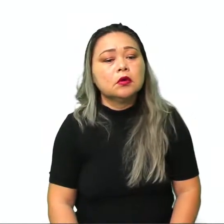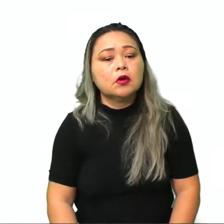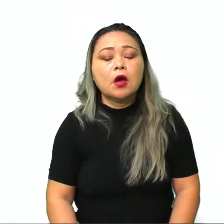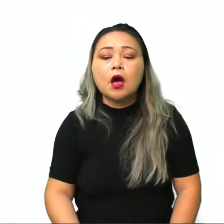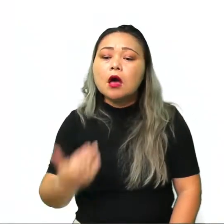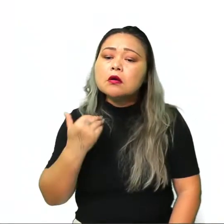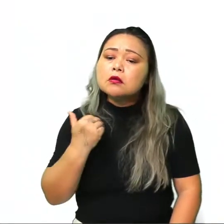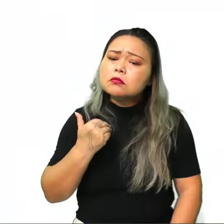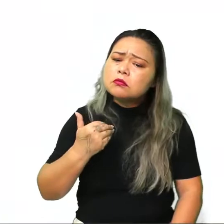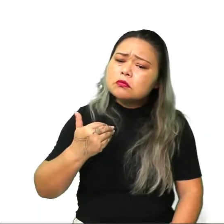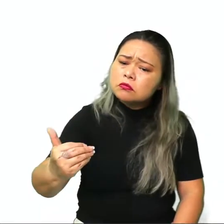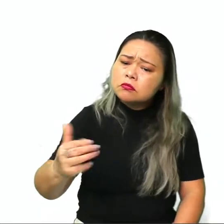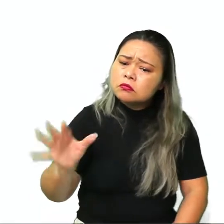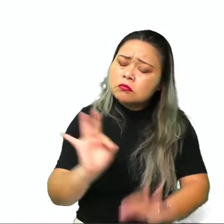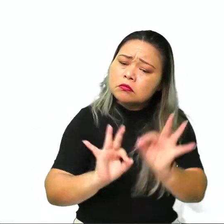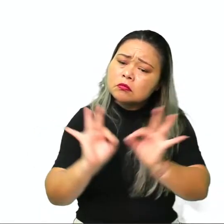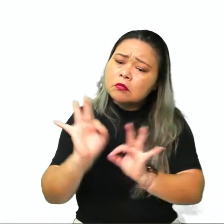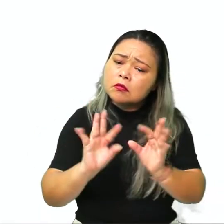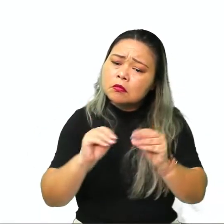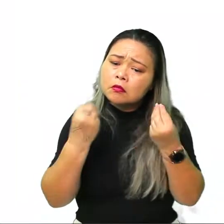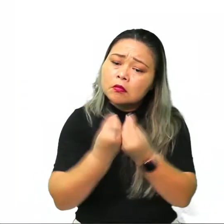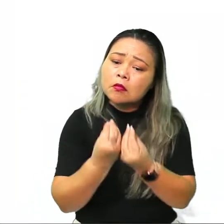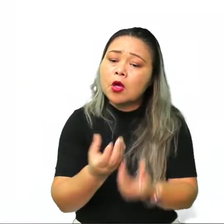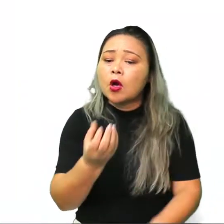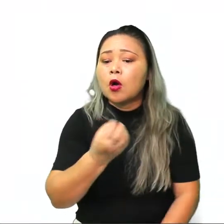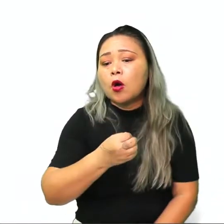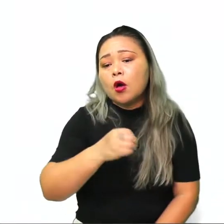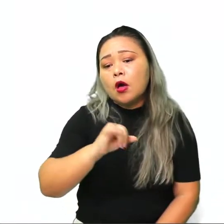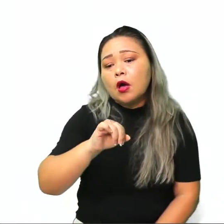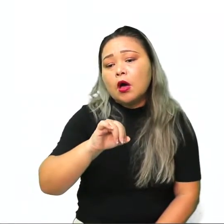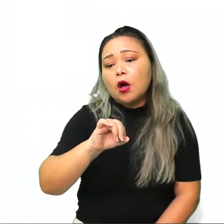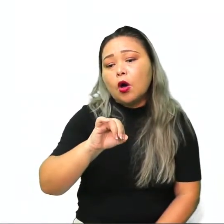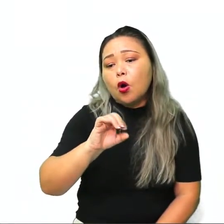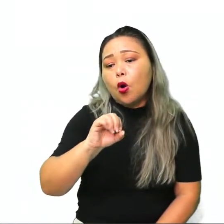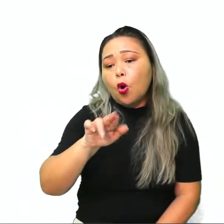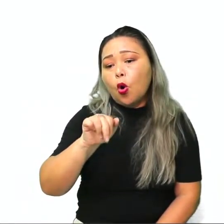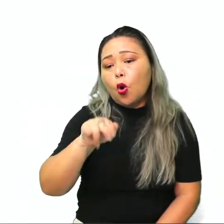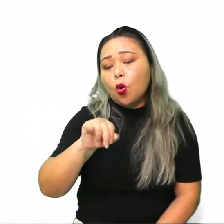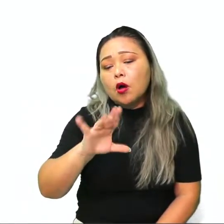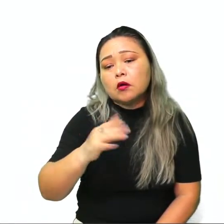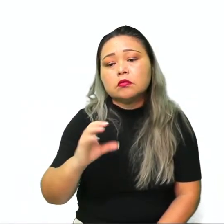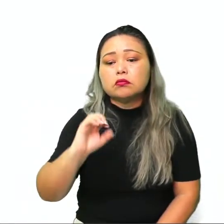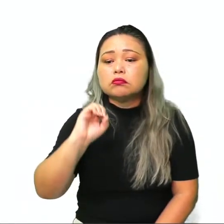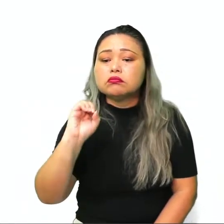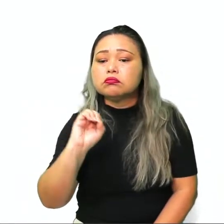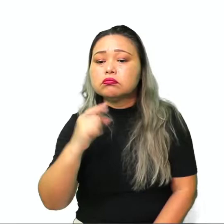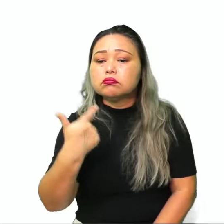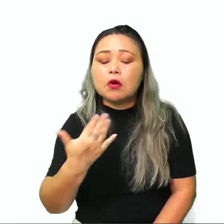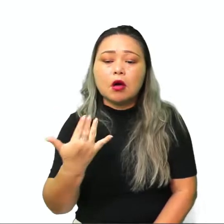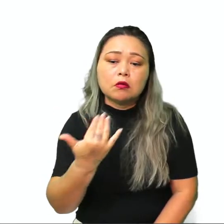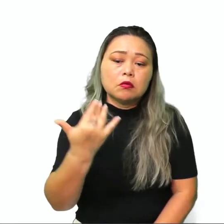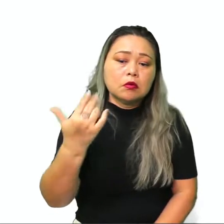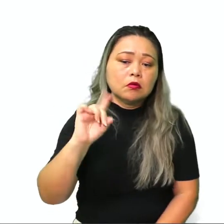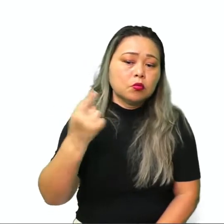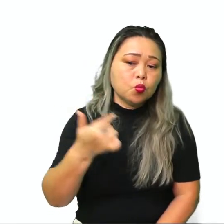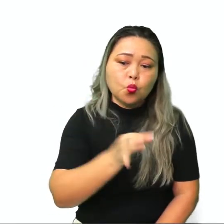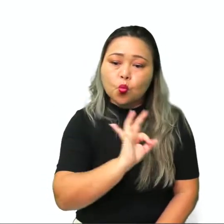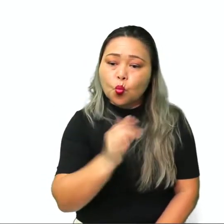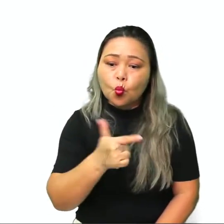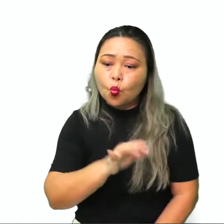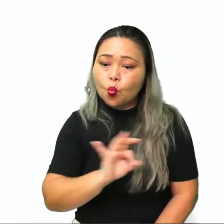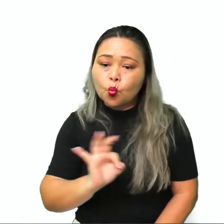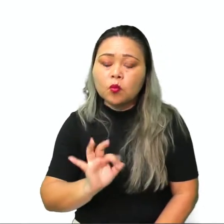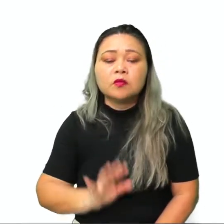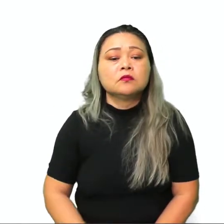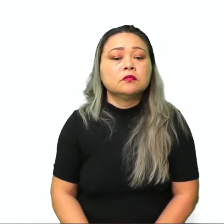aquilo que vai dar início à formação das substâncias orgânicas. Então, não poderia ser. E oxigênio não teria, né, não estaria presente ali